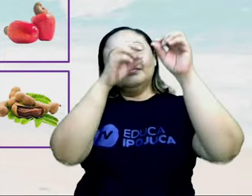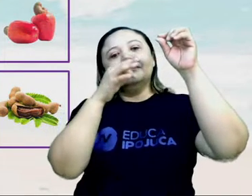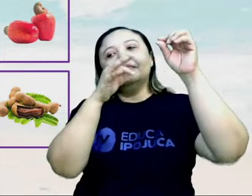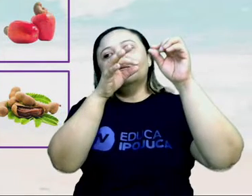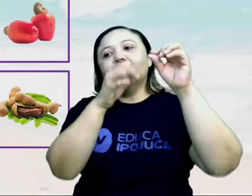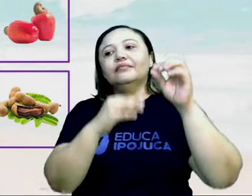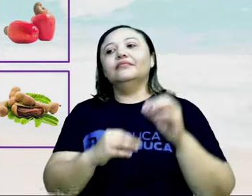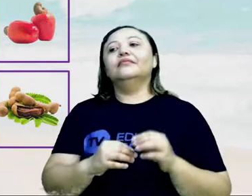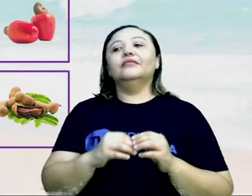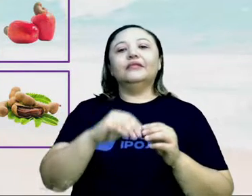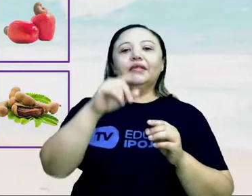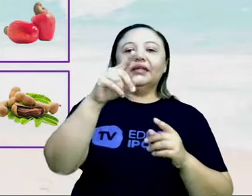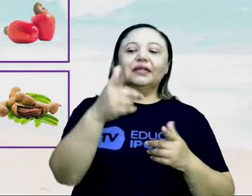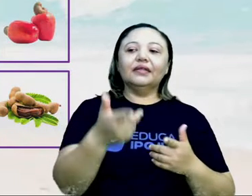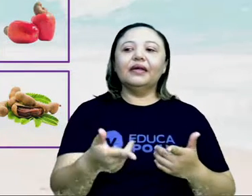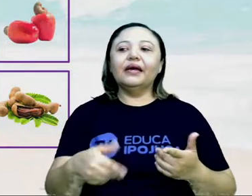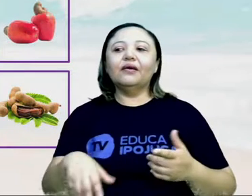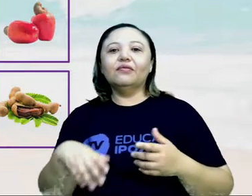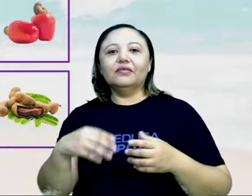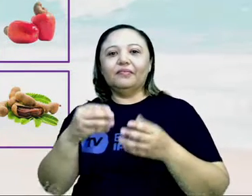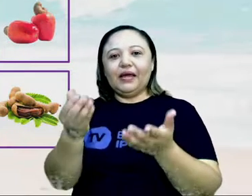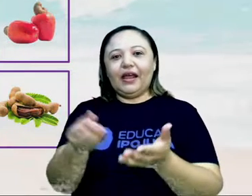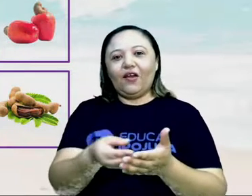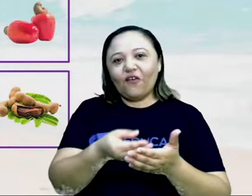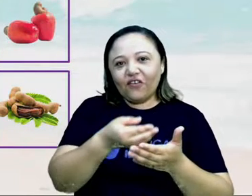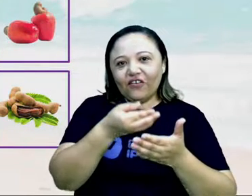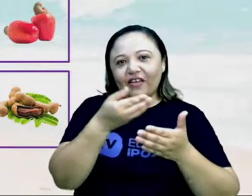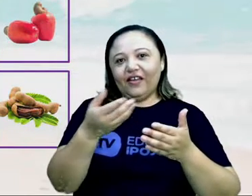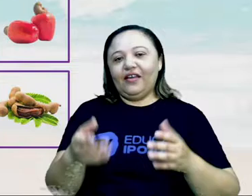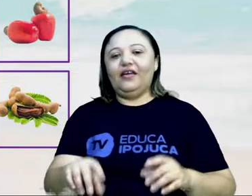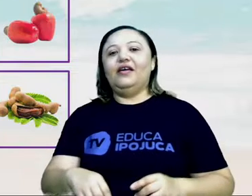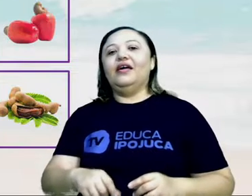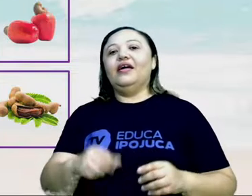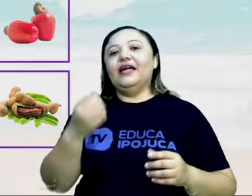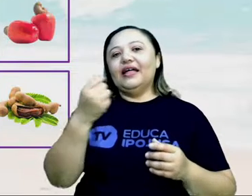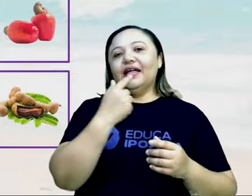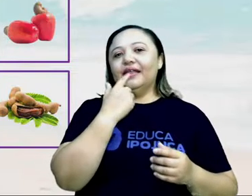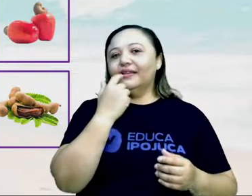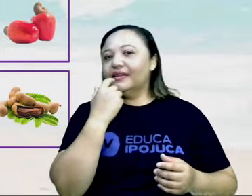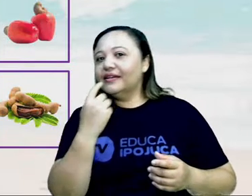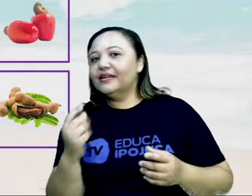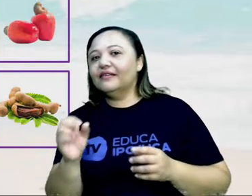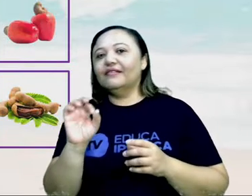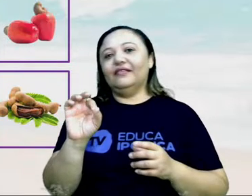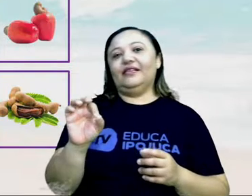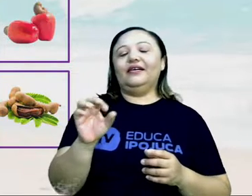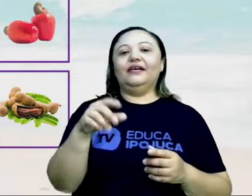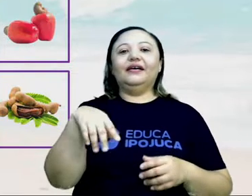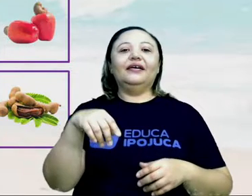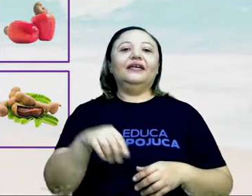uva, graviola, maracujá, acerola, cajá,